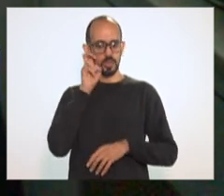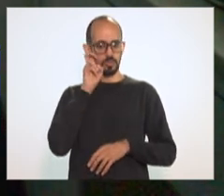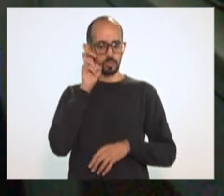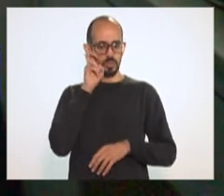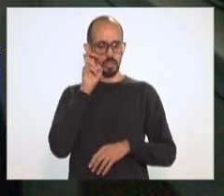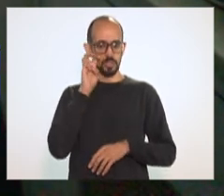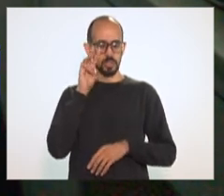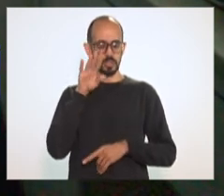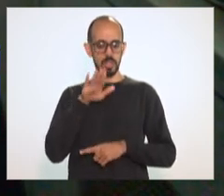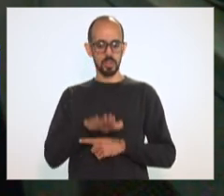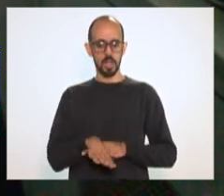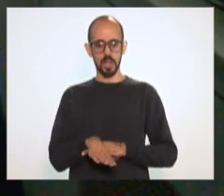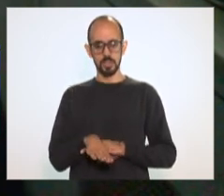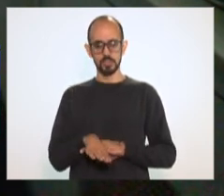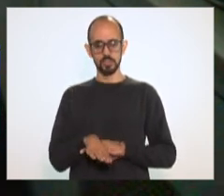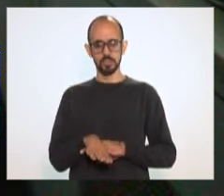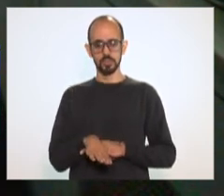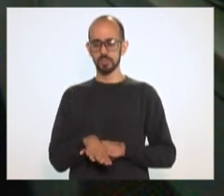10 horas